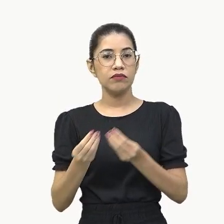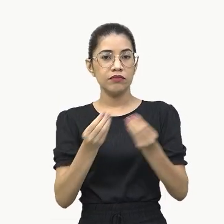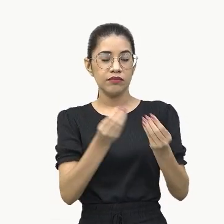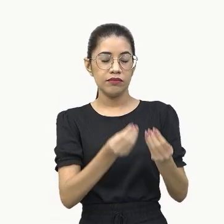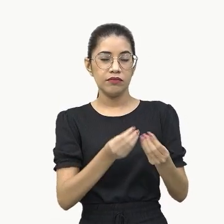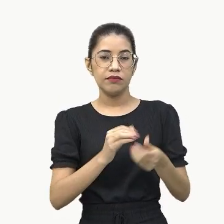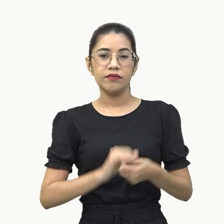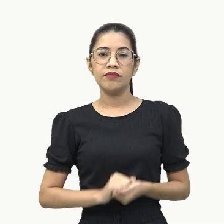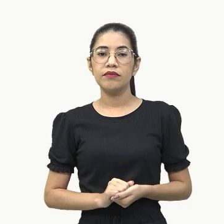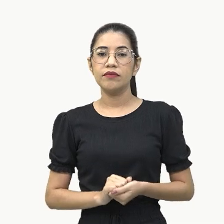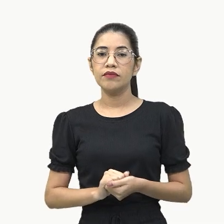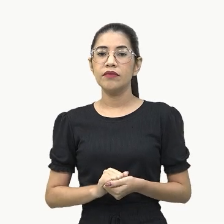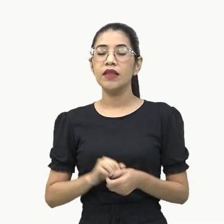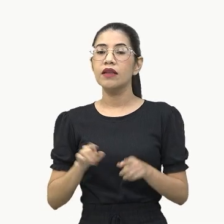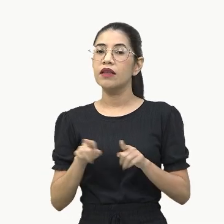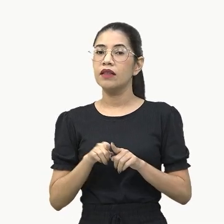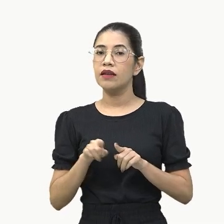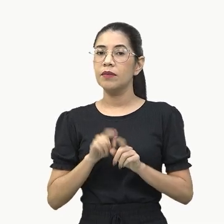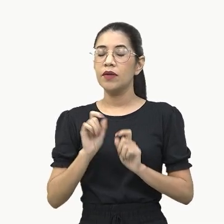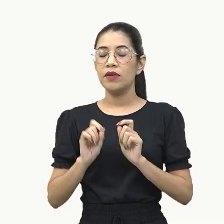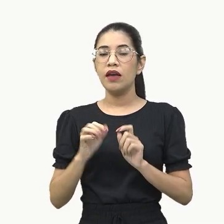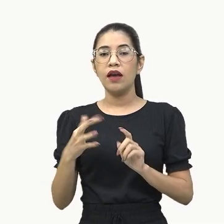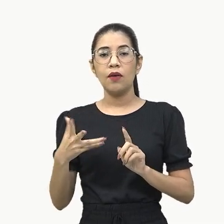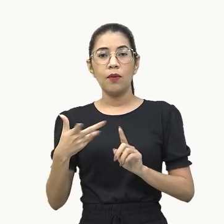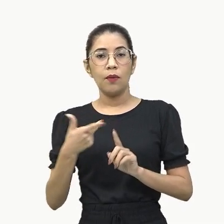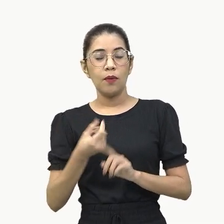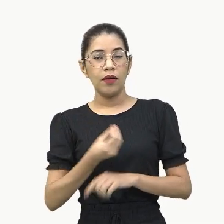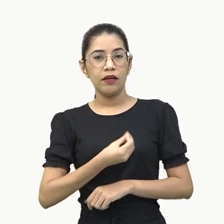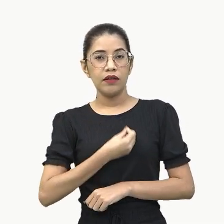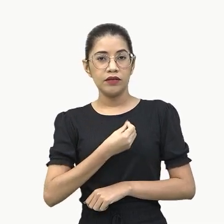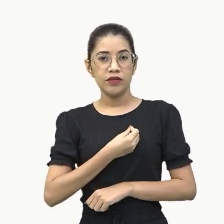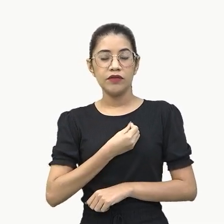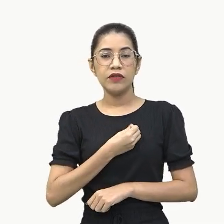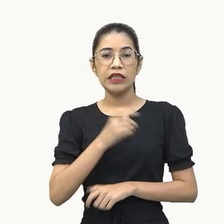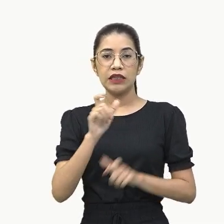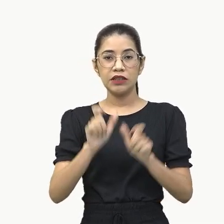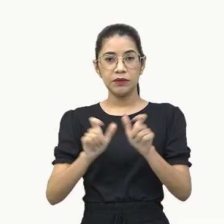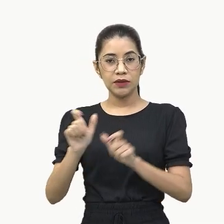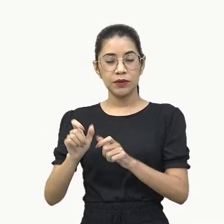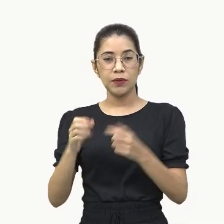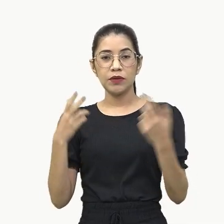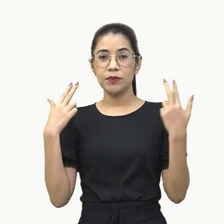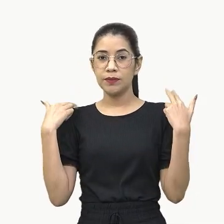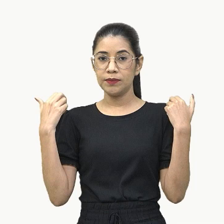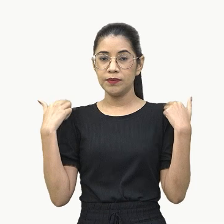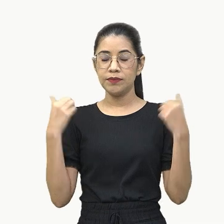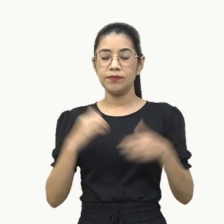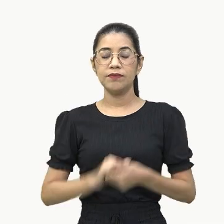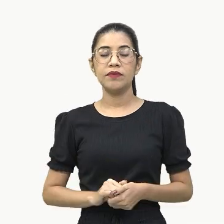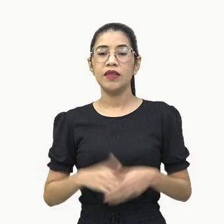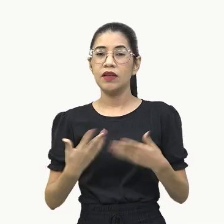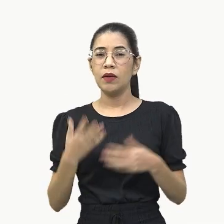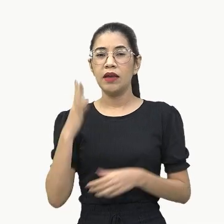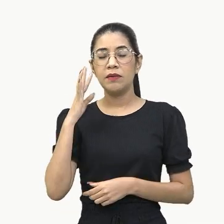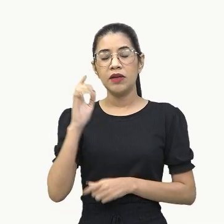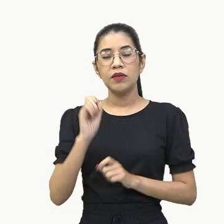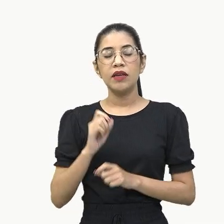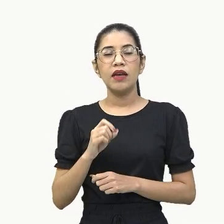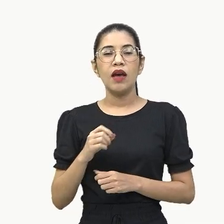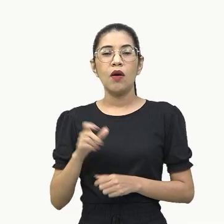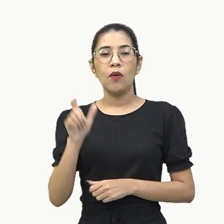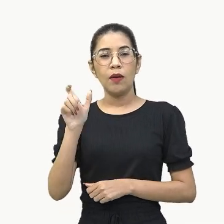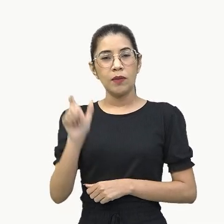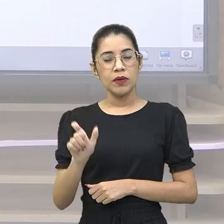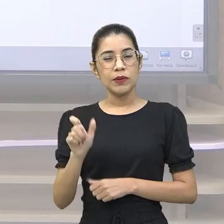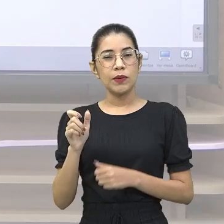questão também que é a qualidade de vida dos motoristas né Imaginem aí esses caminhoneiros que ficam dia e